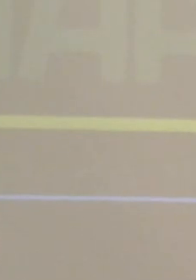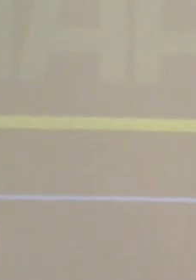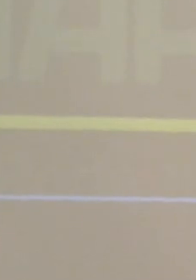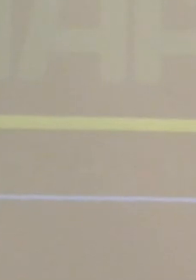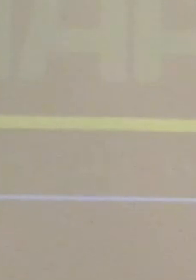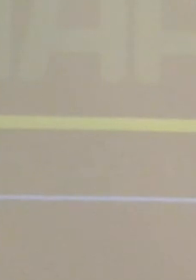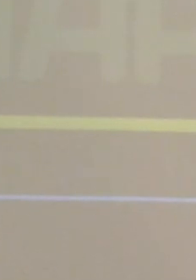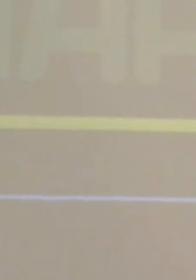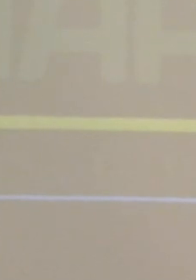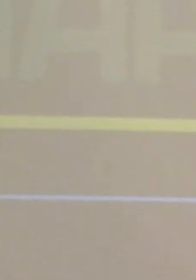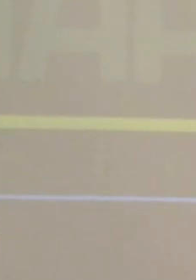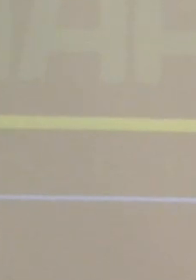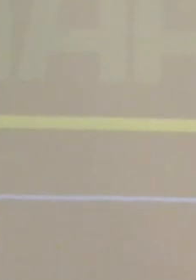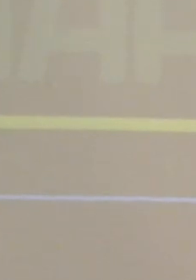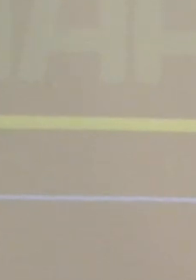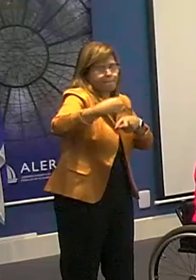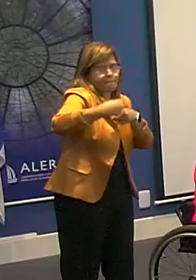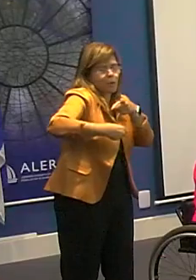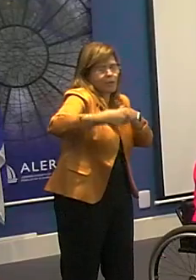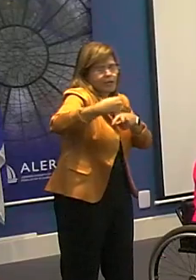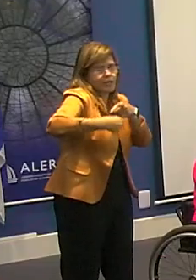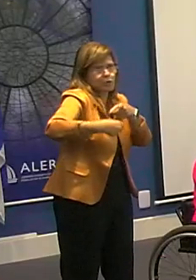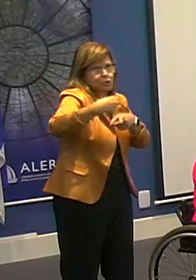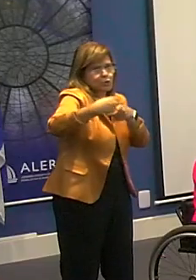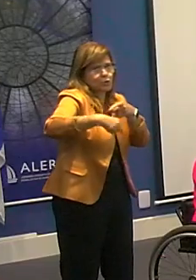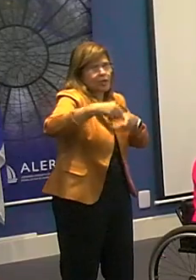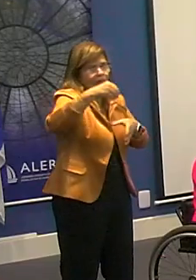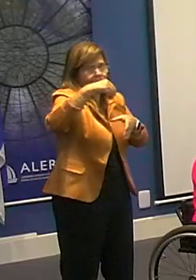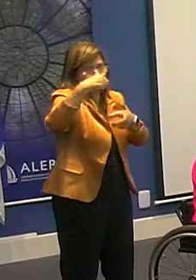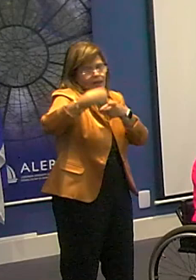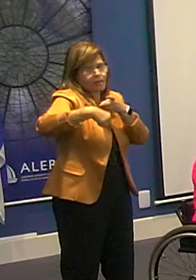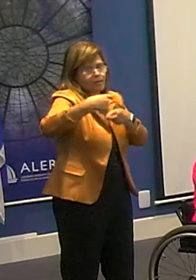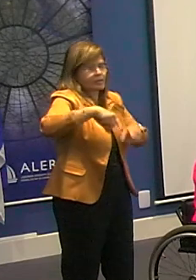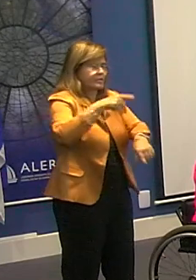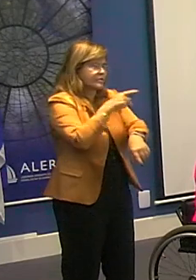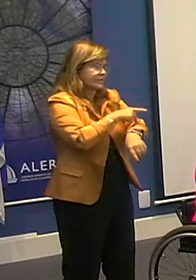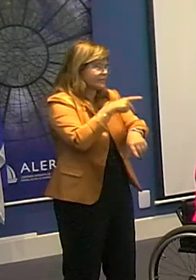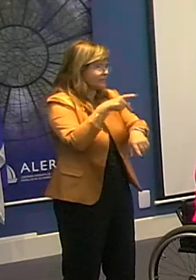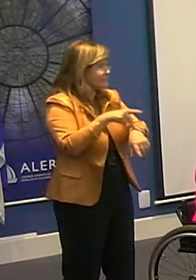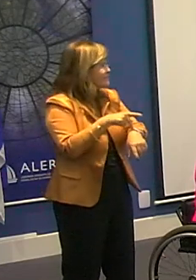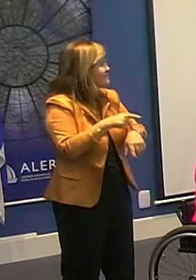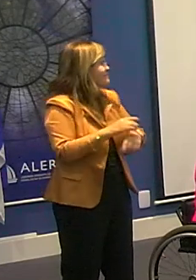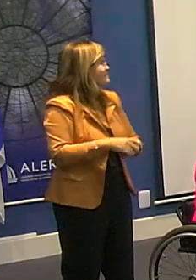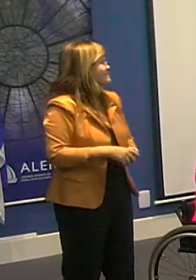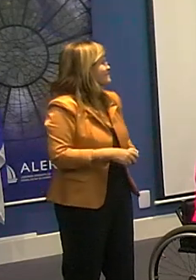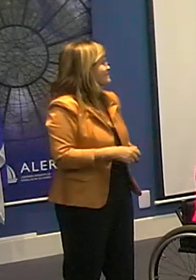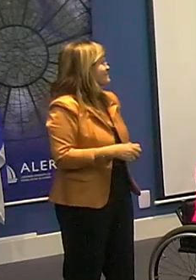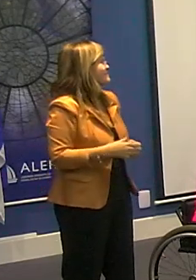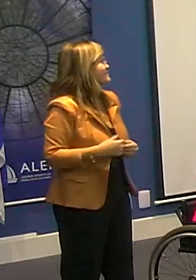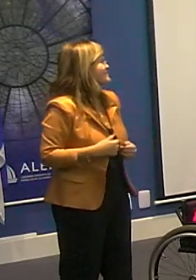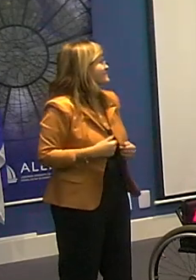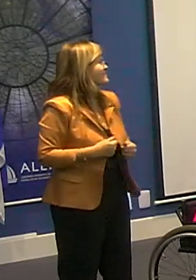processo político-pedagógico. Obrigado, Rafael, pelo presente.